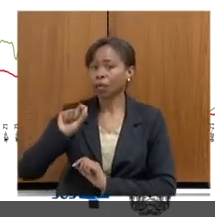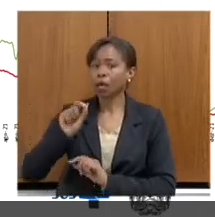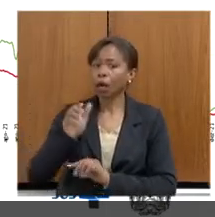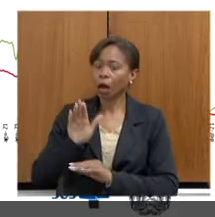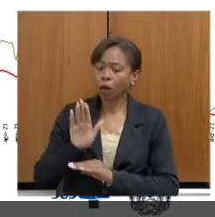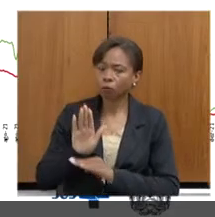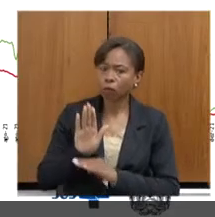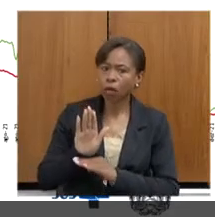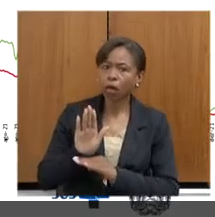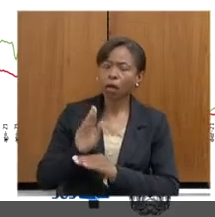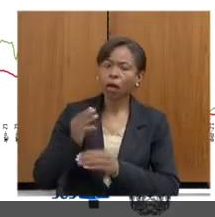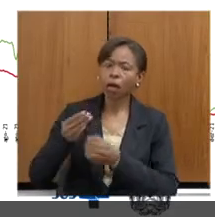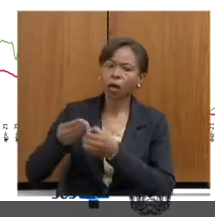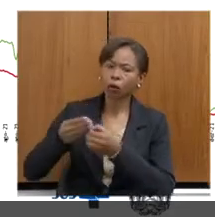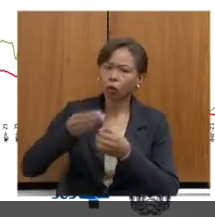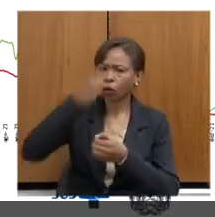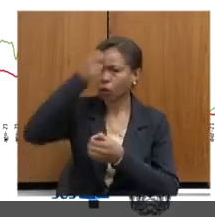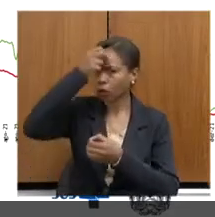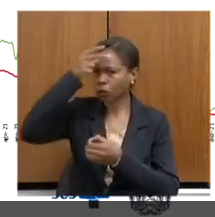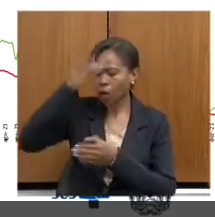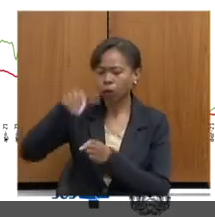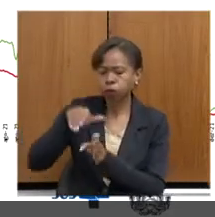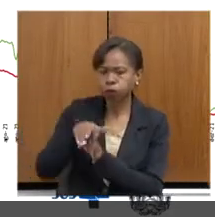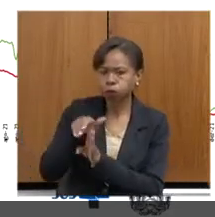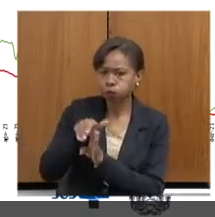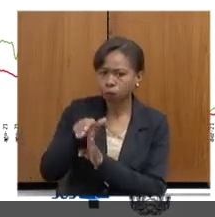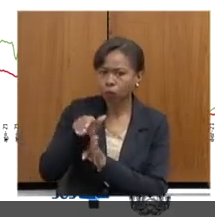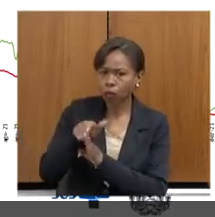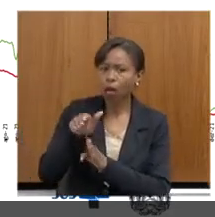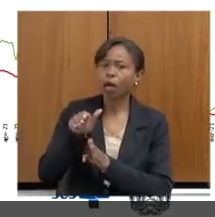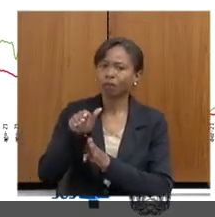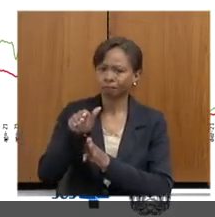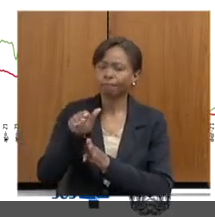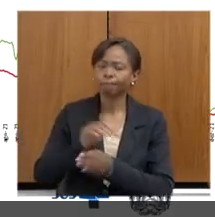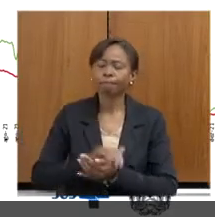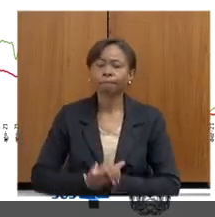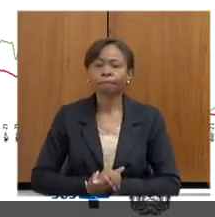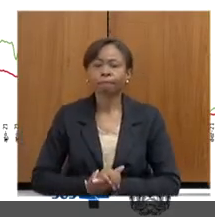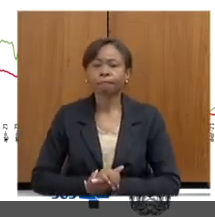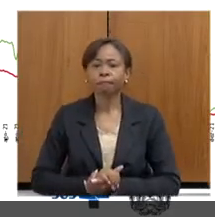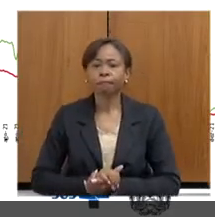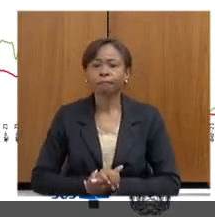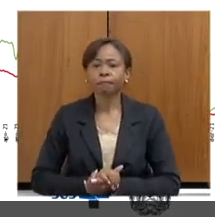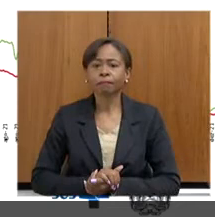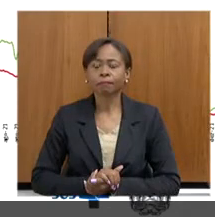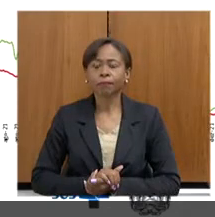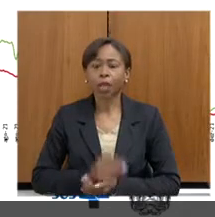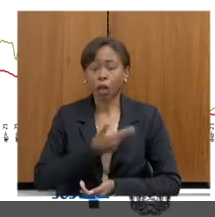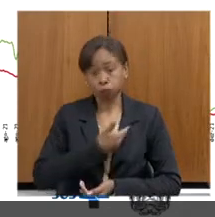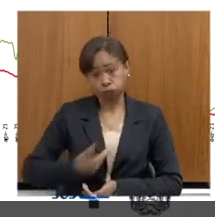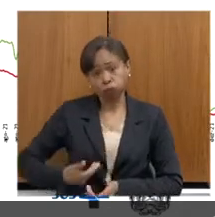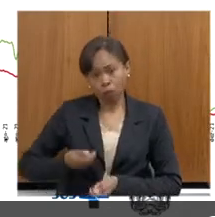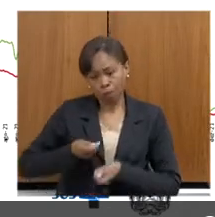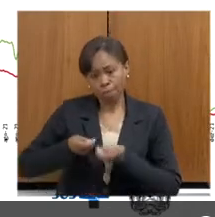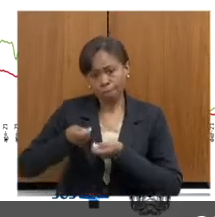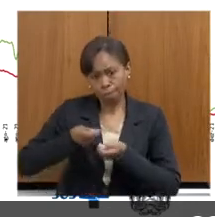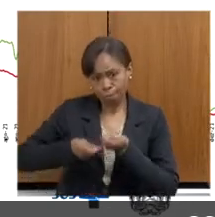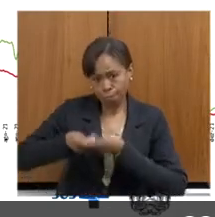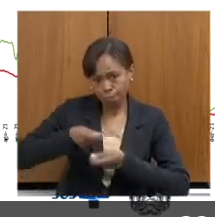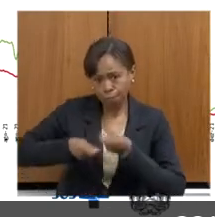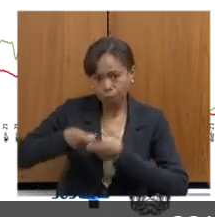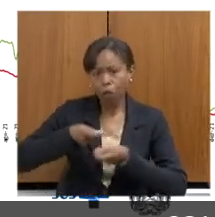orientar os municípios a tomada de decisão com as três ondas criadas na época uma forma de governança utilizando